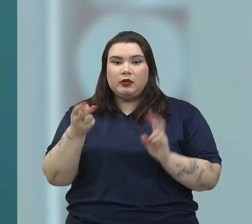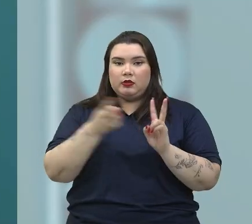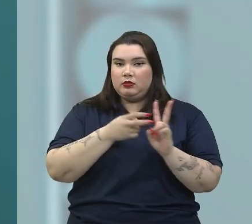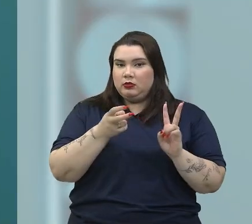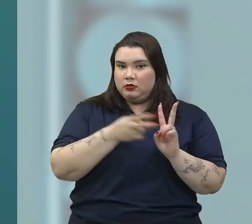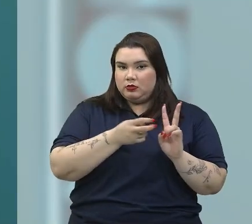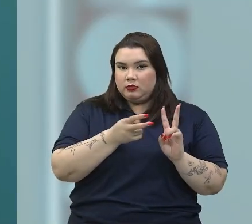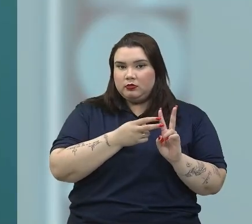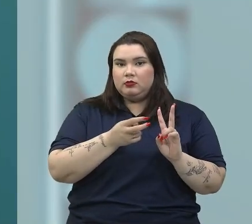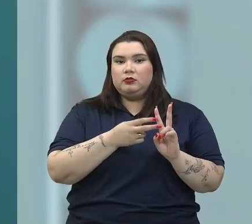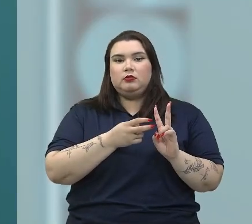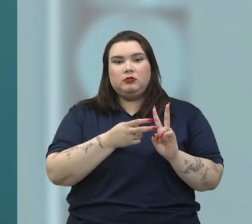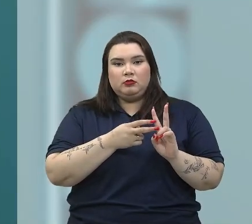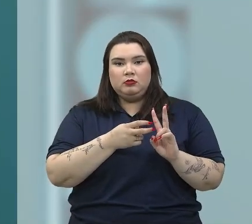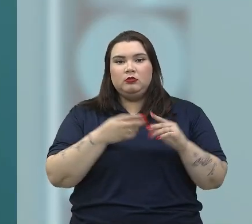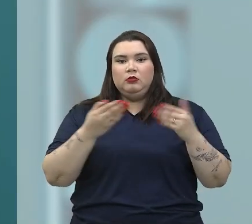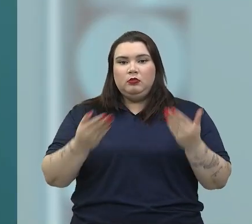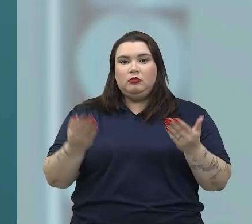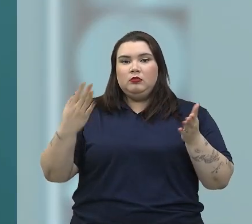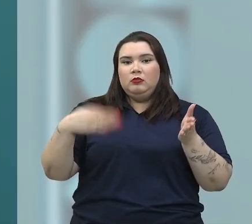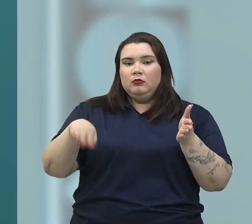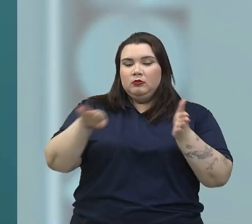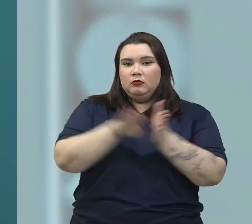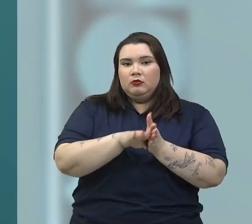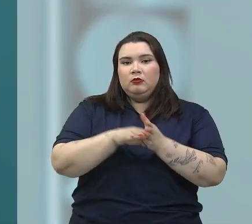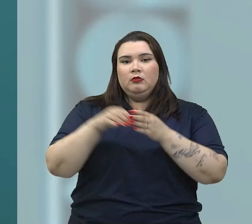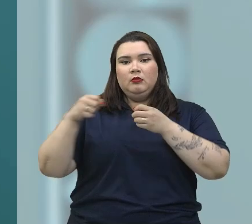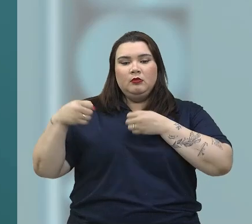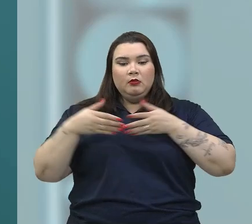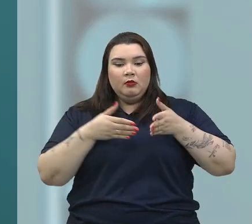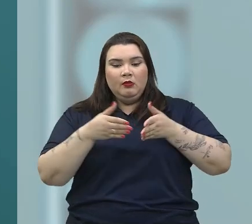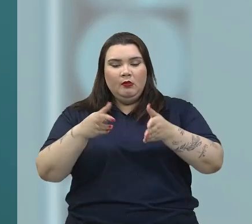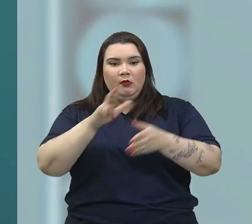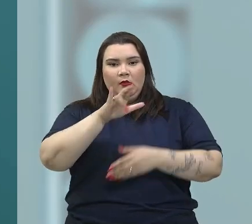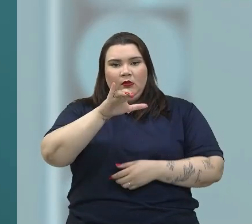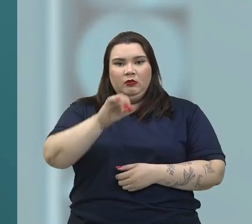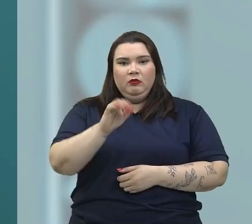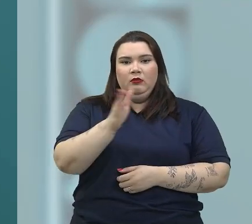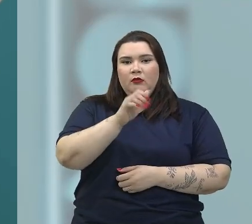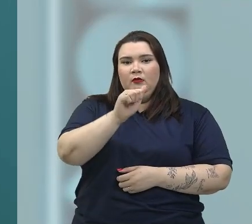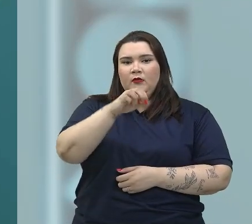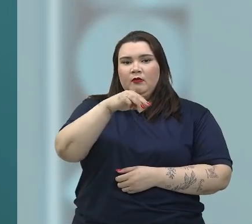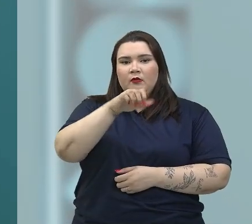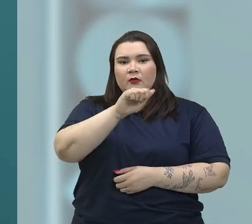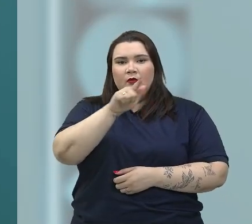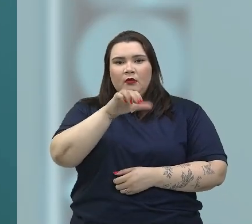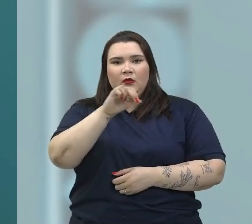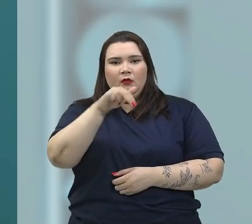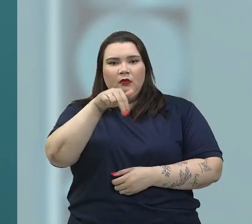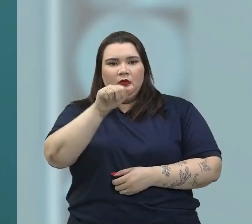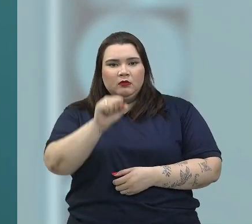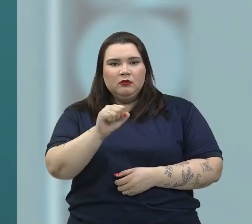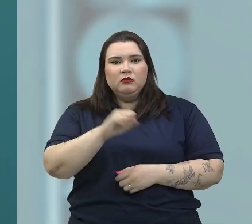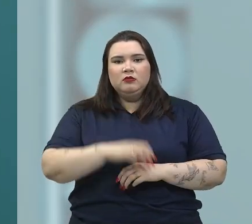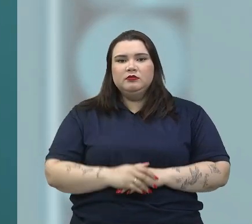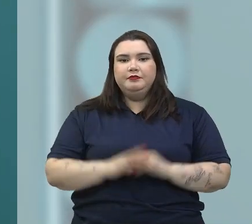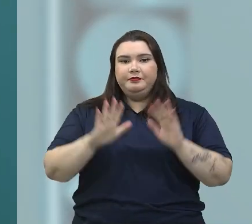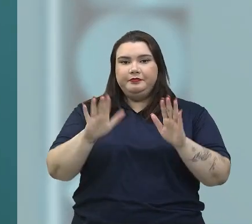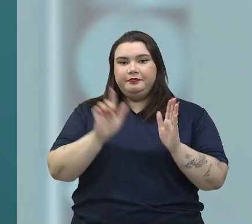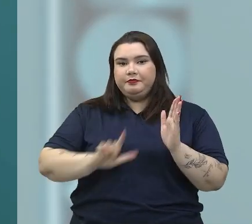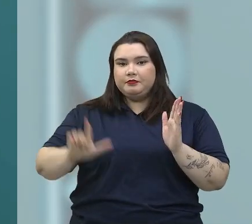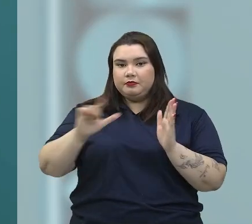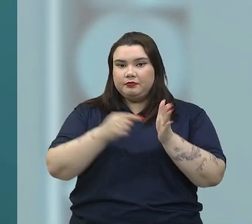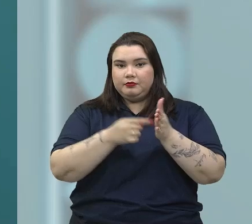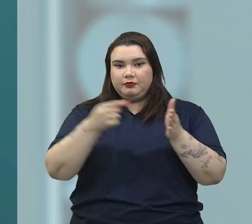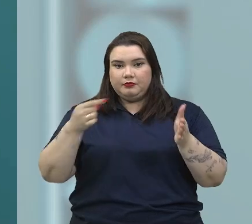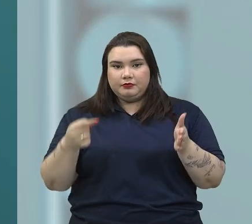indígenas aqui quando eles chegaram ao rio Amazonas, ok? Então a gente tem essa literatura aí no primeiro momento, sem ser